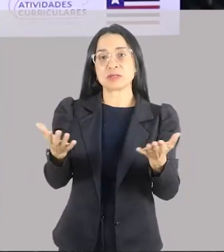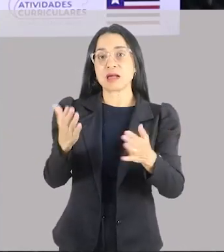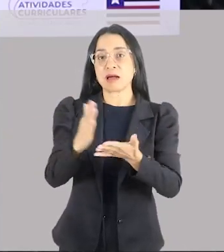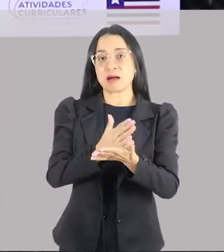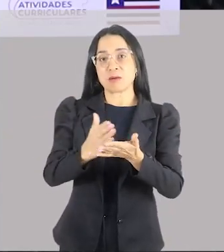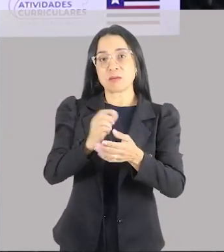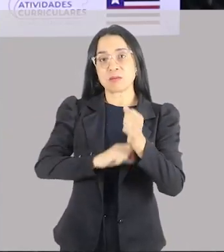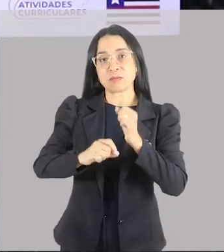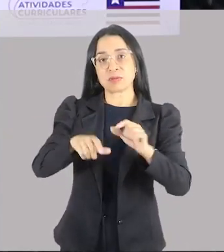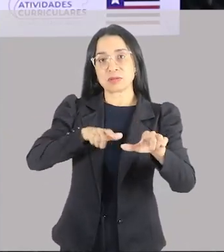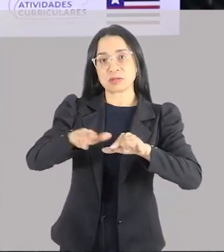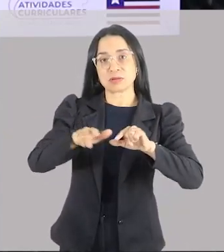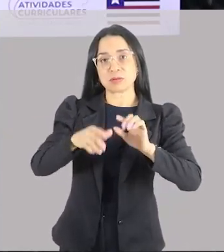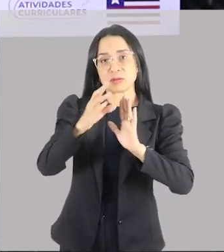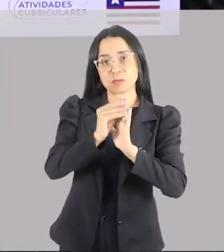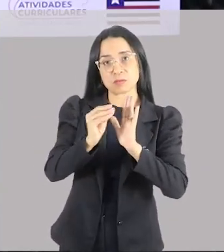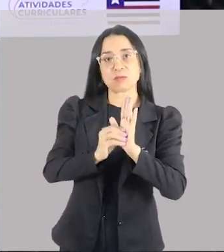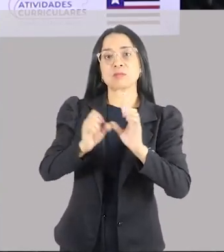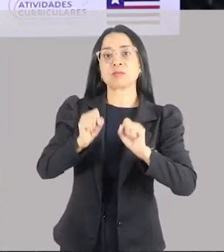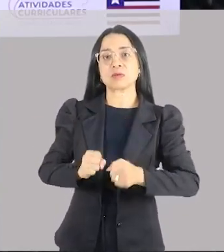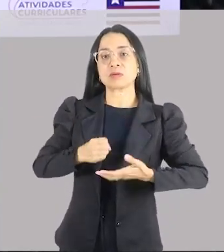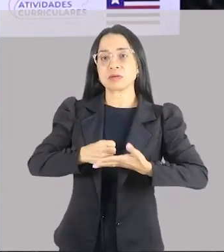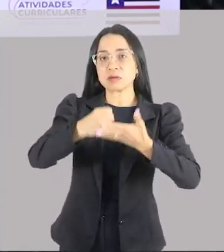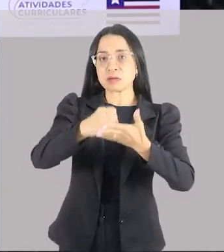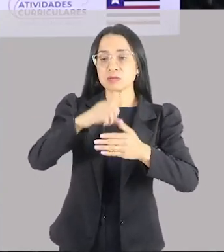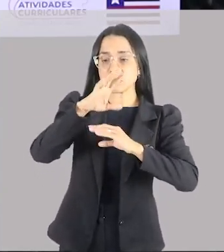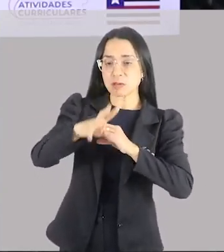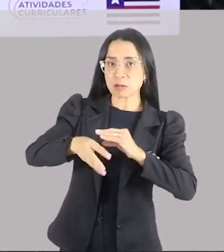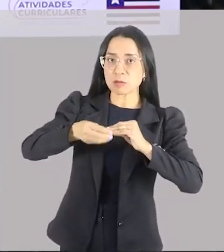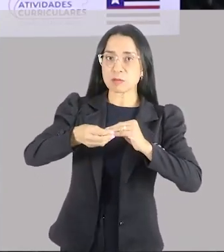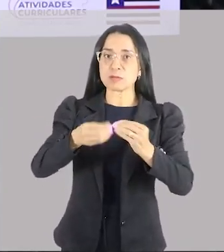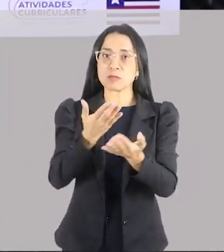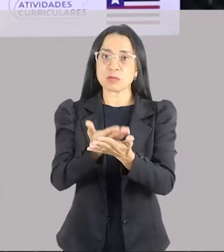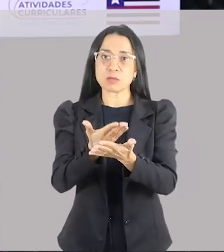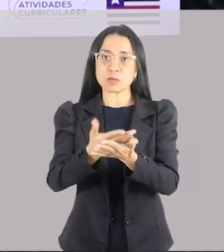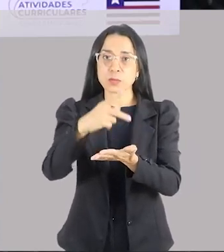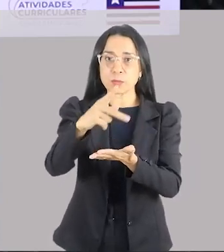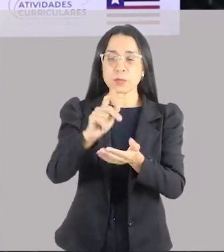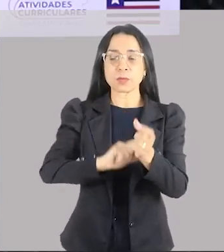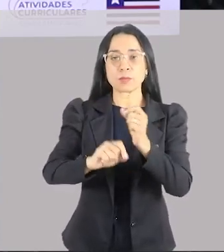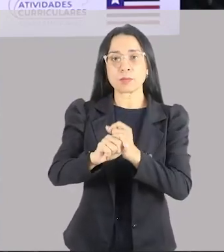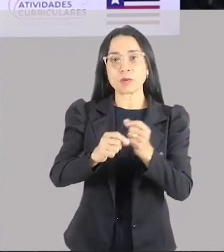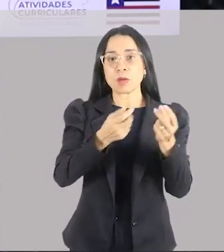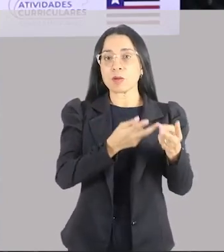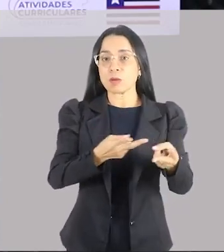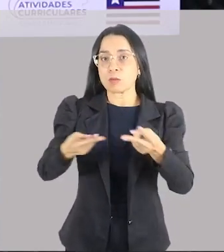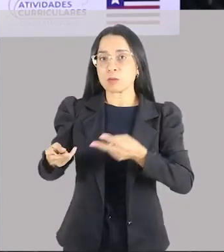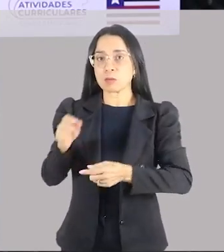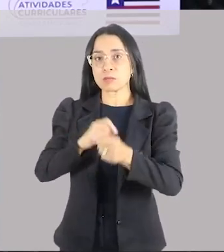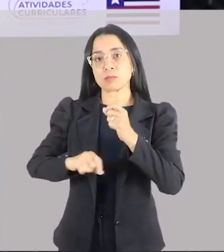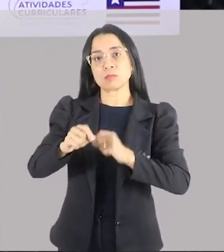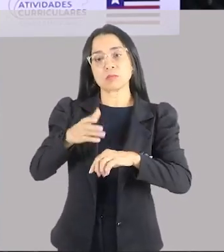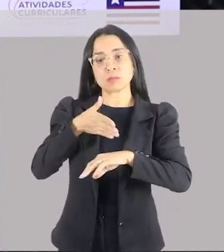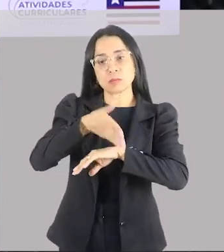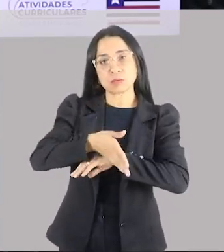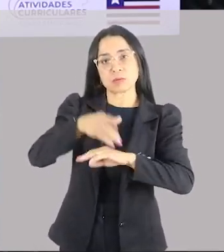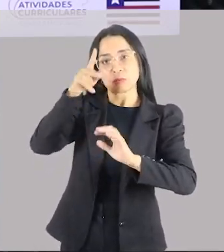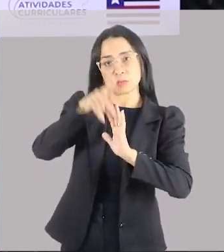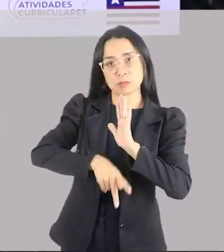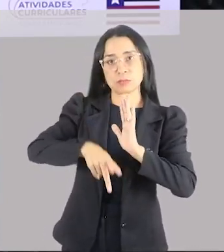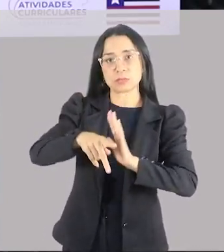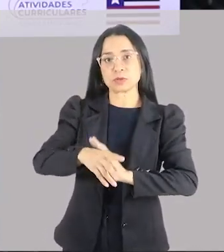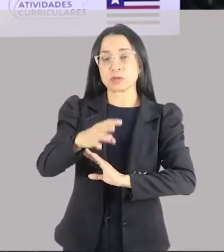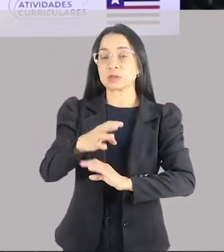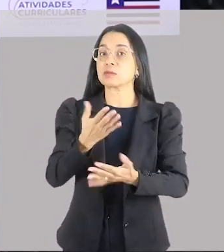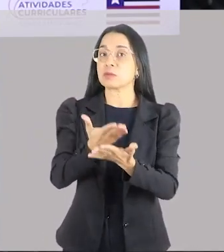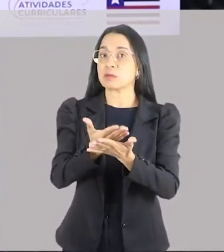algum conteúdo que possa ajudá-los no complemento dos vossos estudos. Então eu te convido aqui para participar sempre desse projeto, assistir